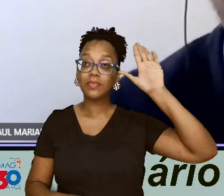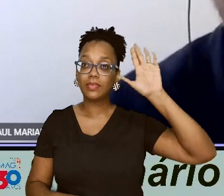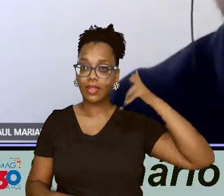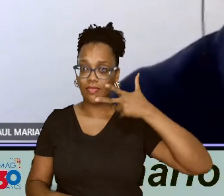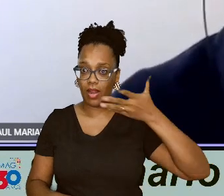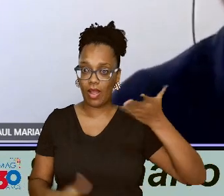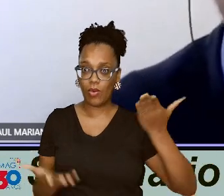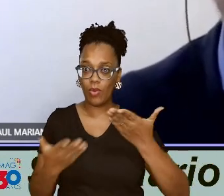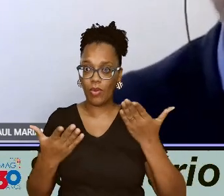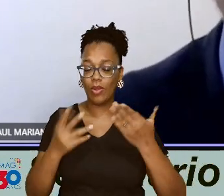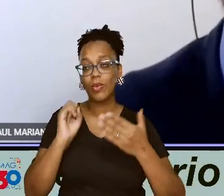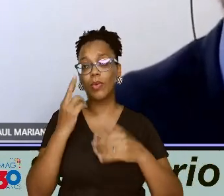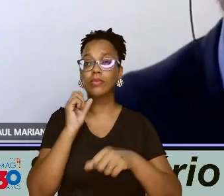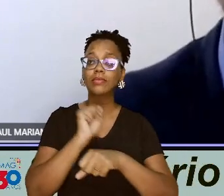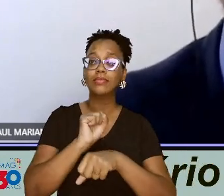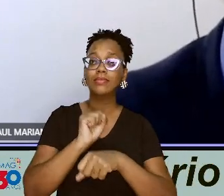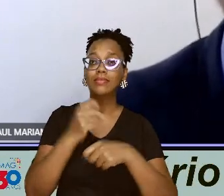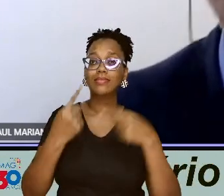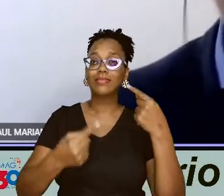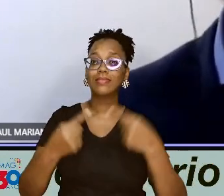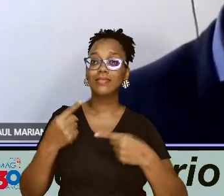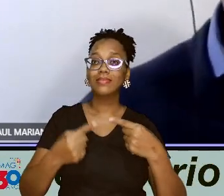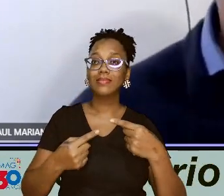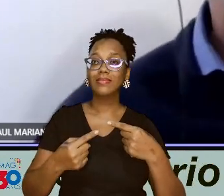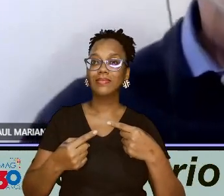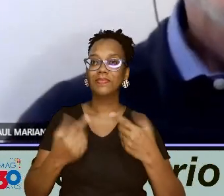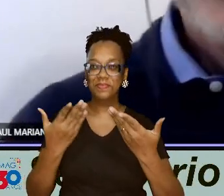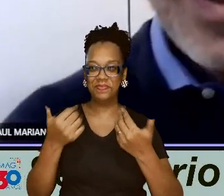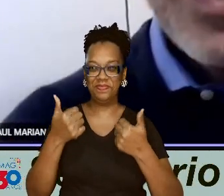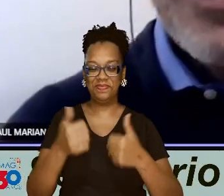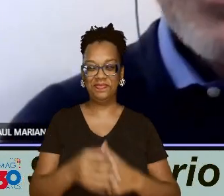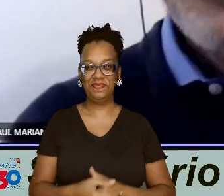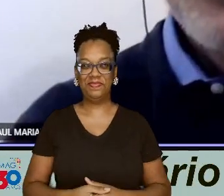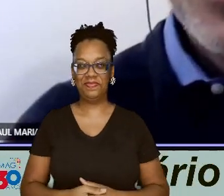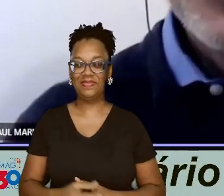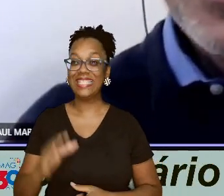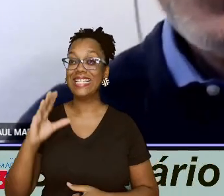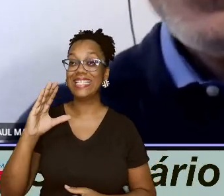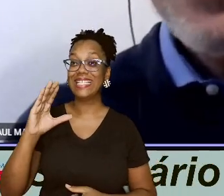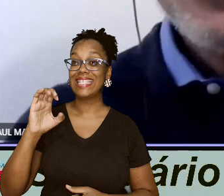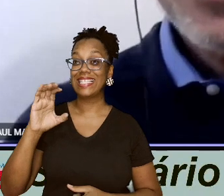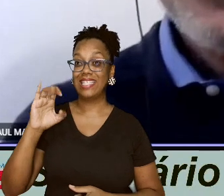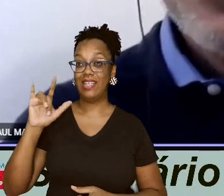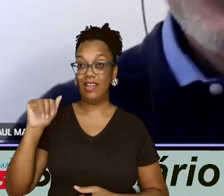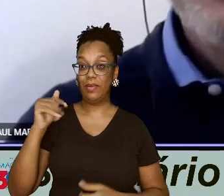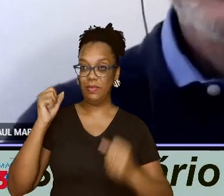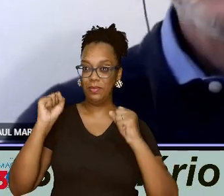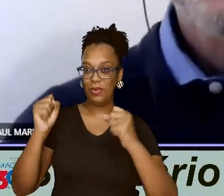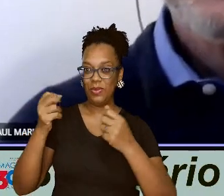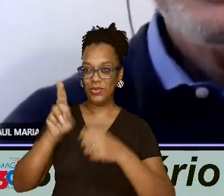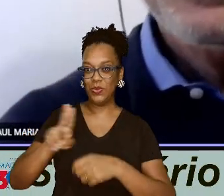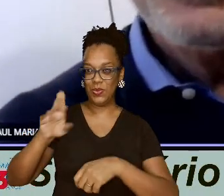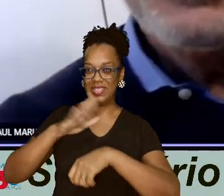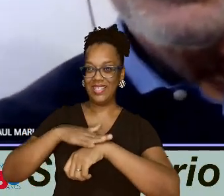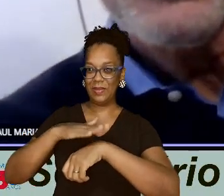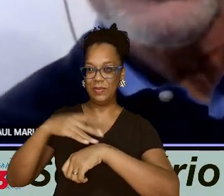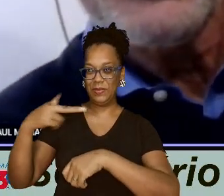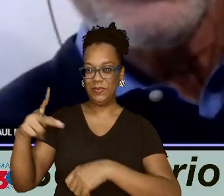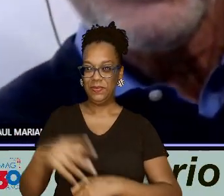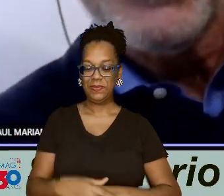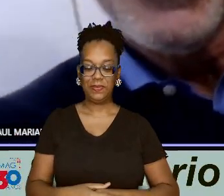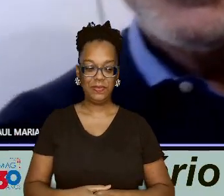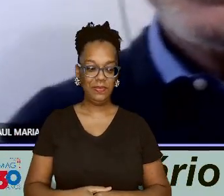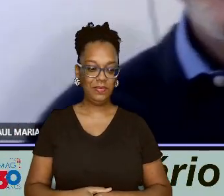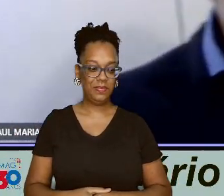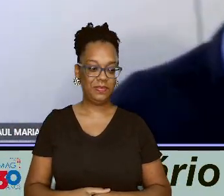quer aguardar o debate? Tá bem. Cecília, você pode usar o seu tempo, por favor.